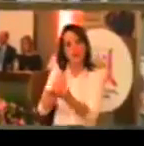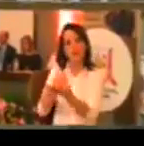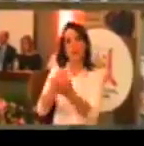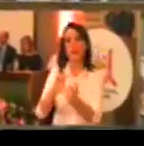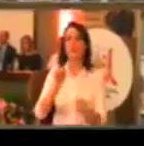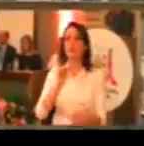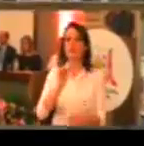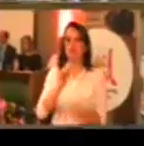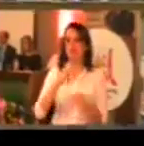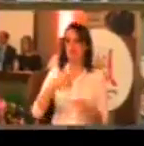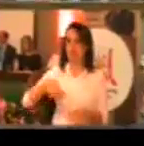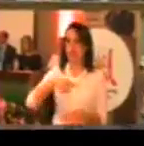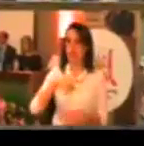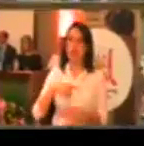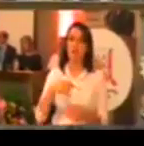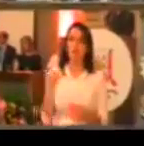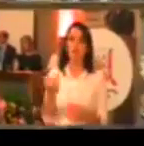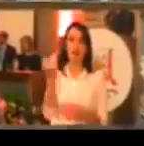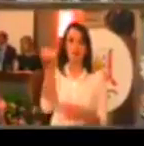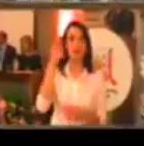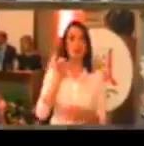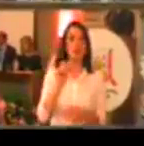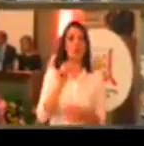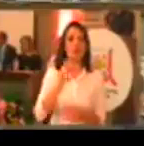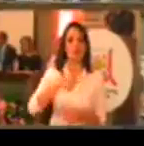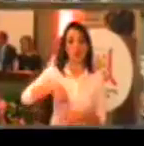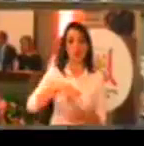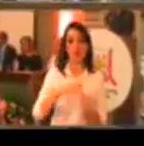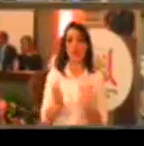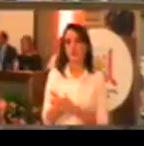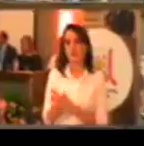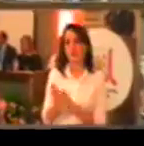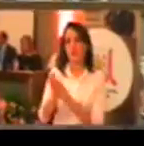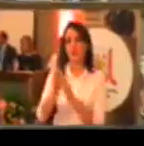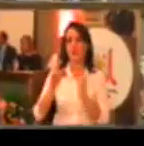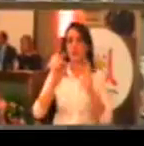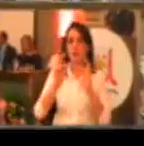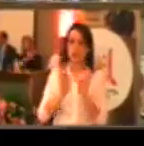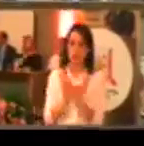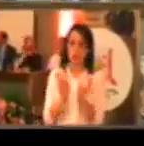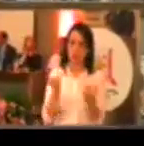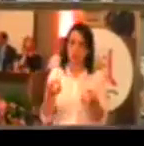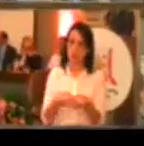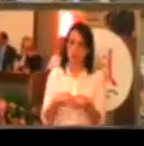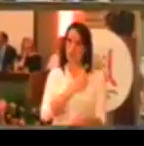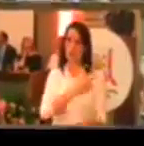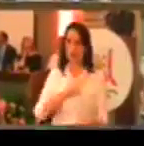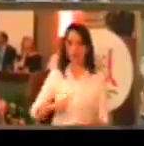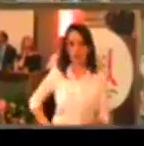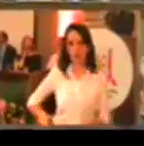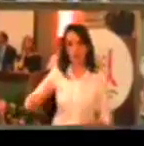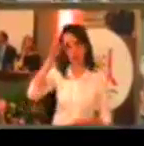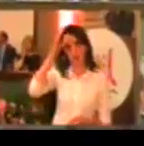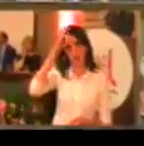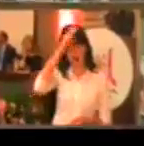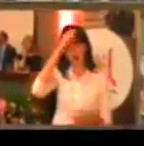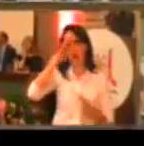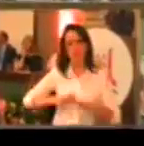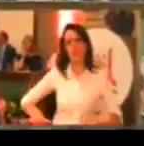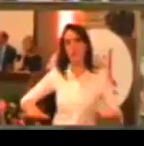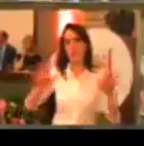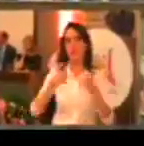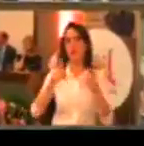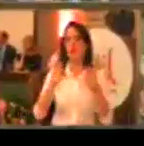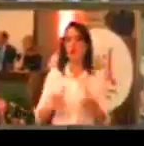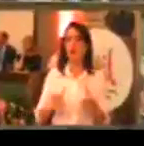servir. Se do carvão é nosso berço, nada mais justo que a homenagem que a Câmara de Criciúma presta às demais câmaras,